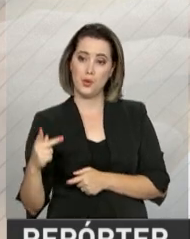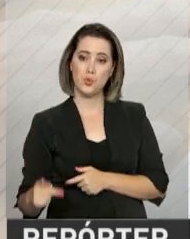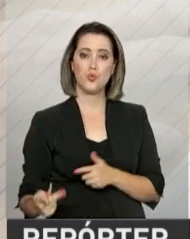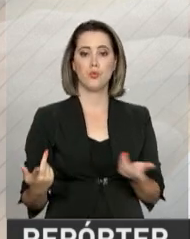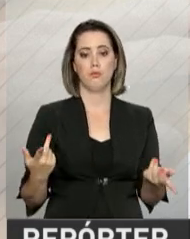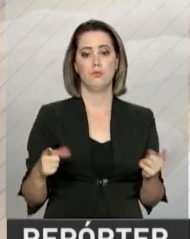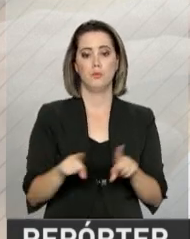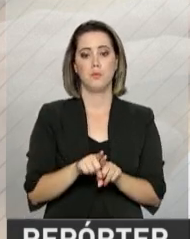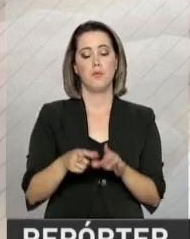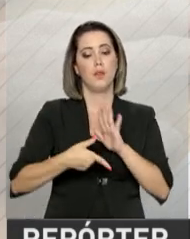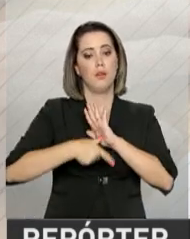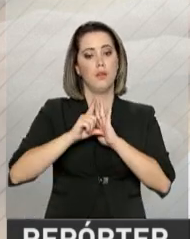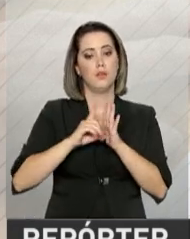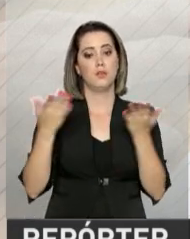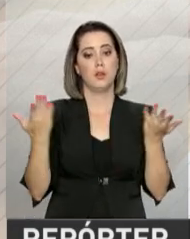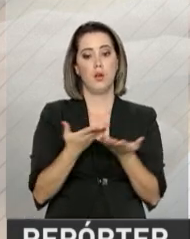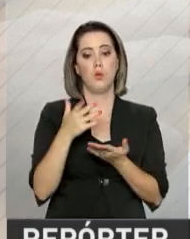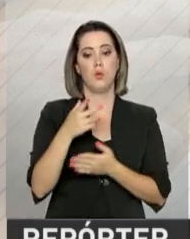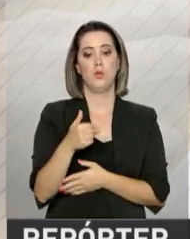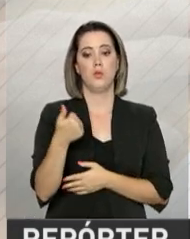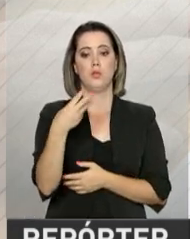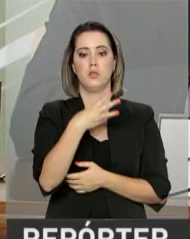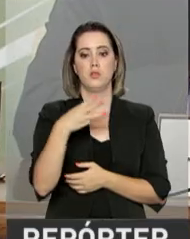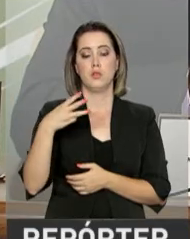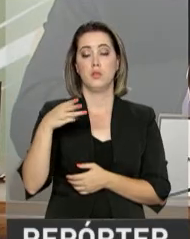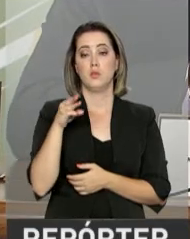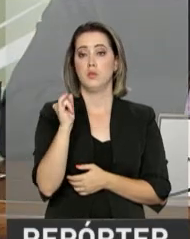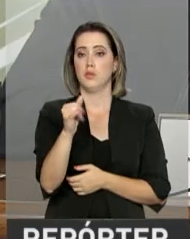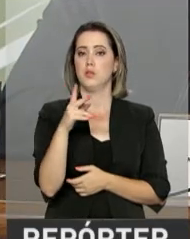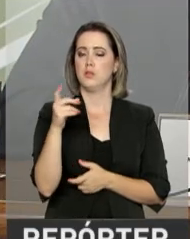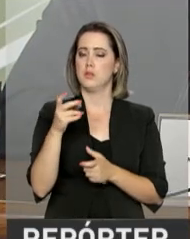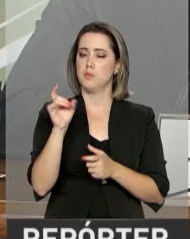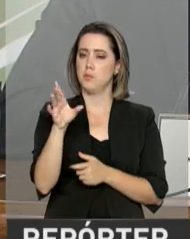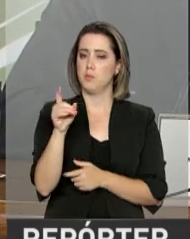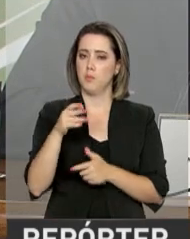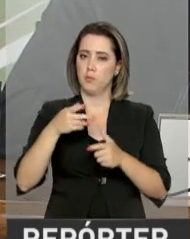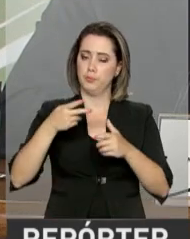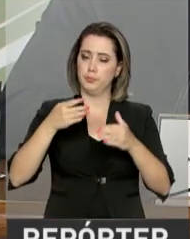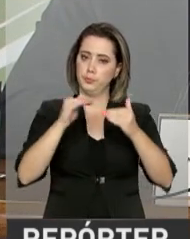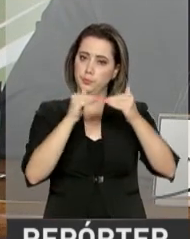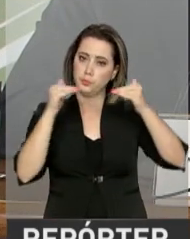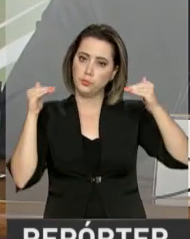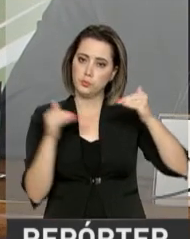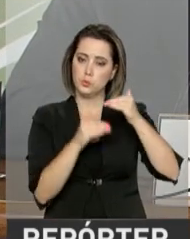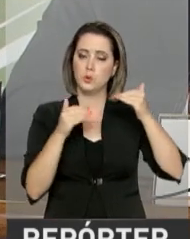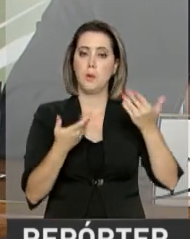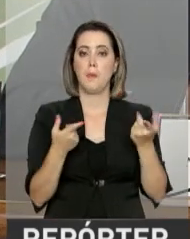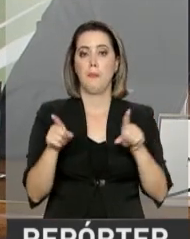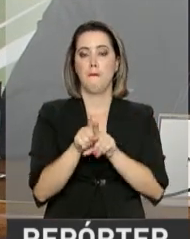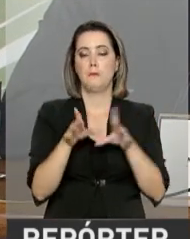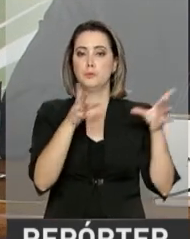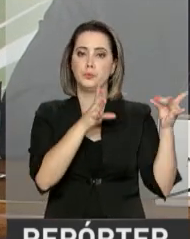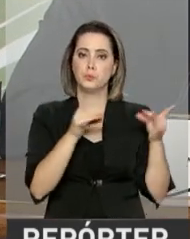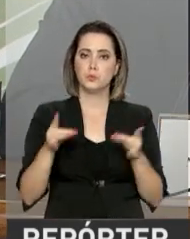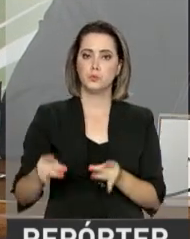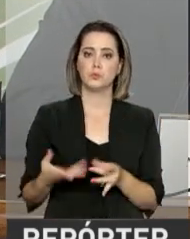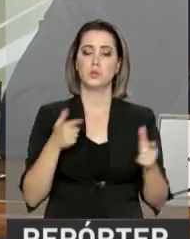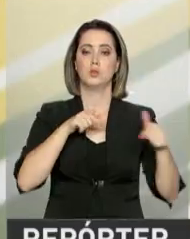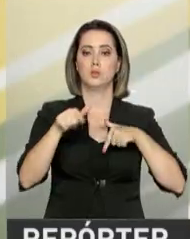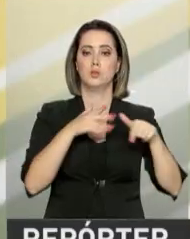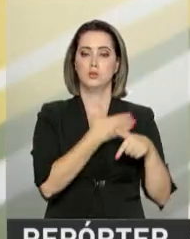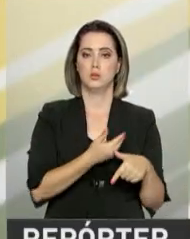em 2015 para 13 bilhões no ano passado o ministro do planejamento de oliveira destacou que as ações do governo neste ano